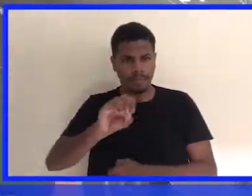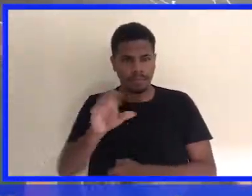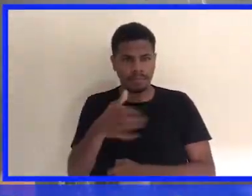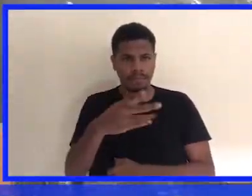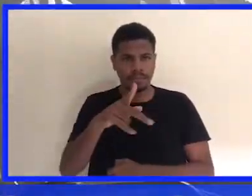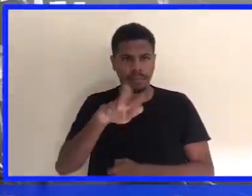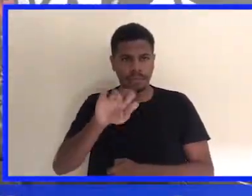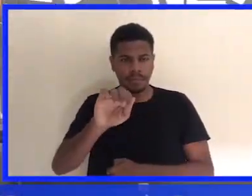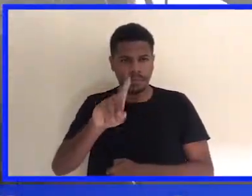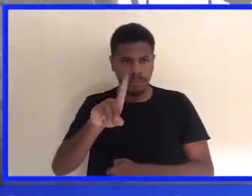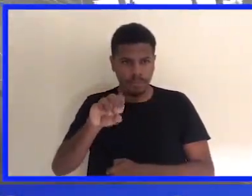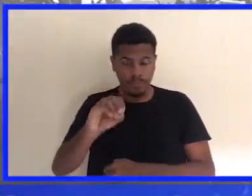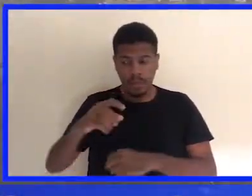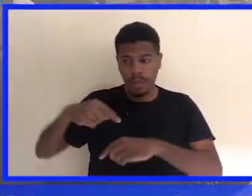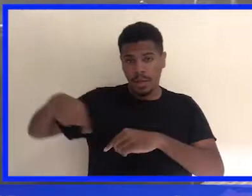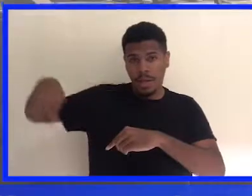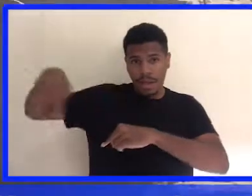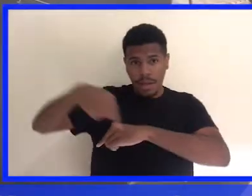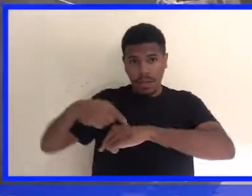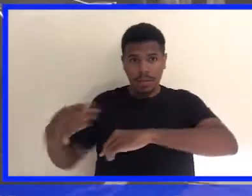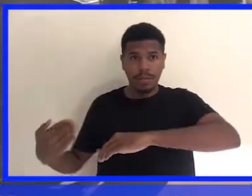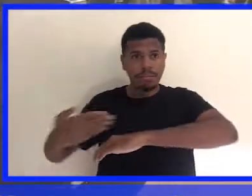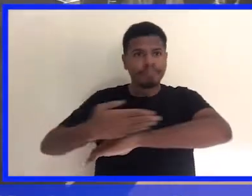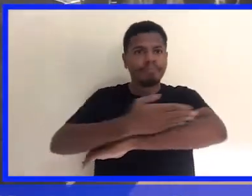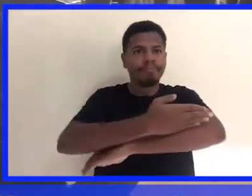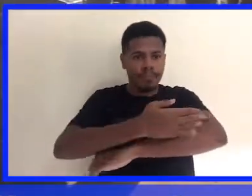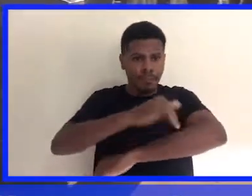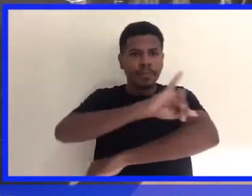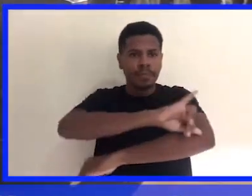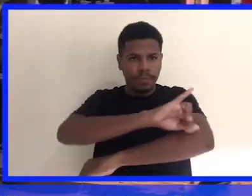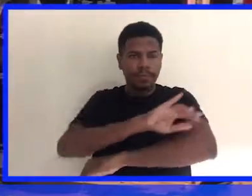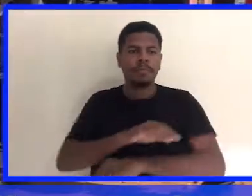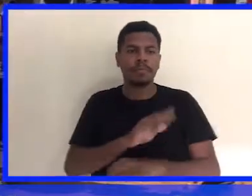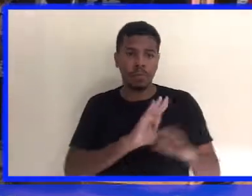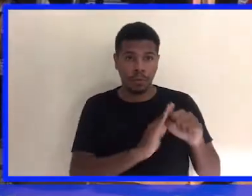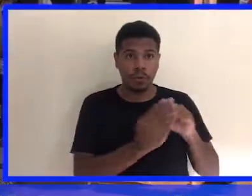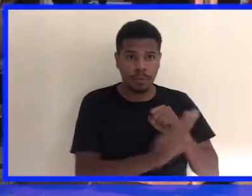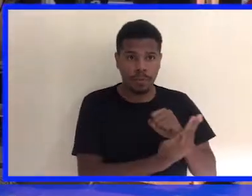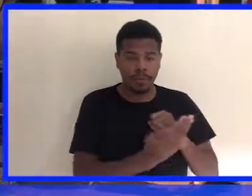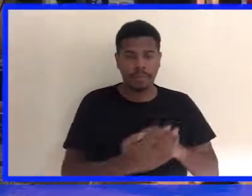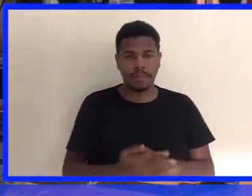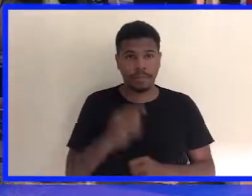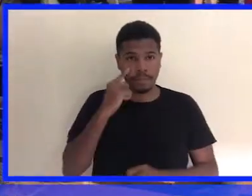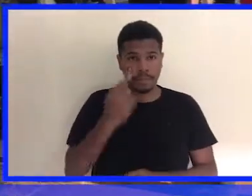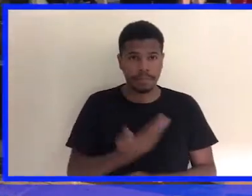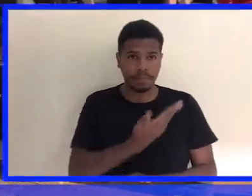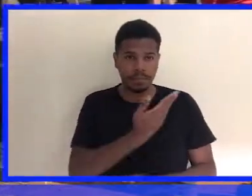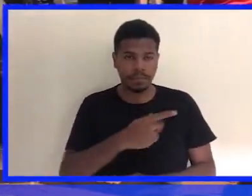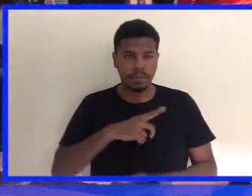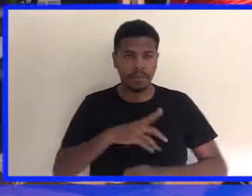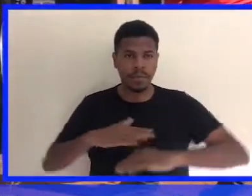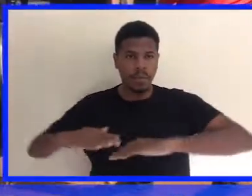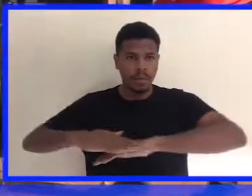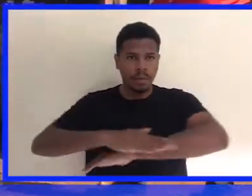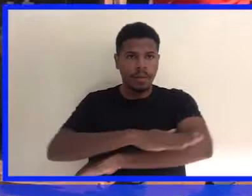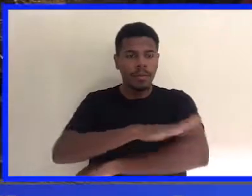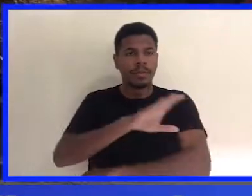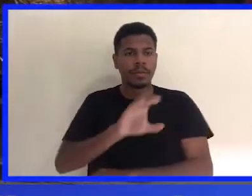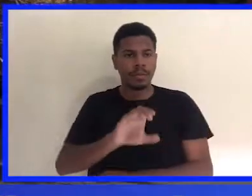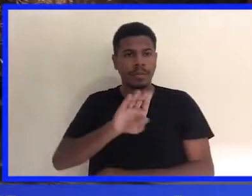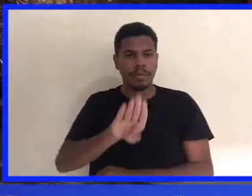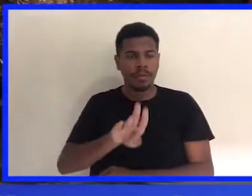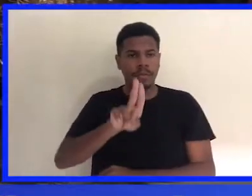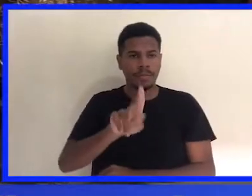Prado. Iniciamos da rotatória sentido ao centro do Caio Prado. Como vocês podem ver atrás, já estamos fazendo